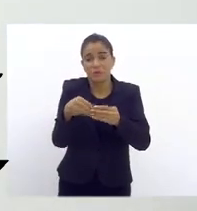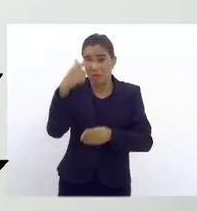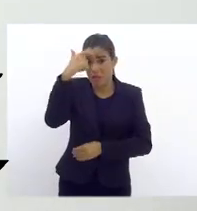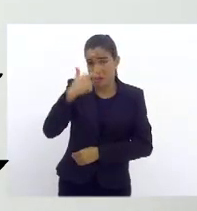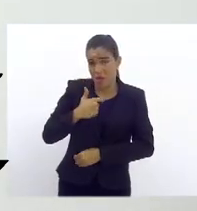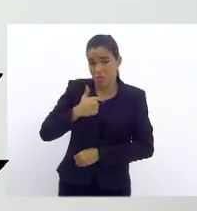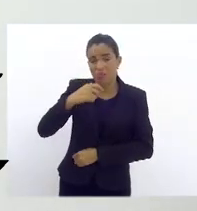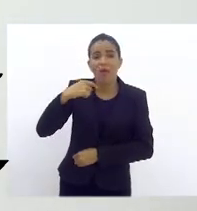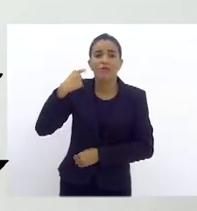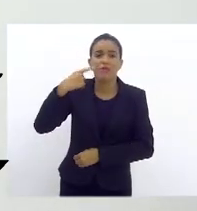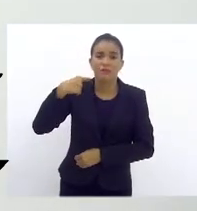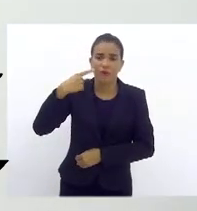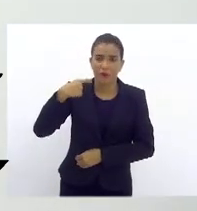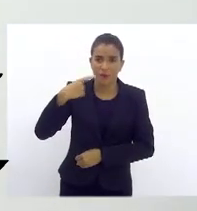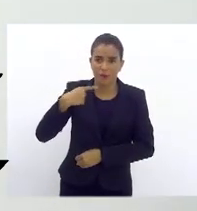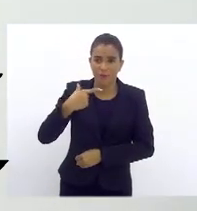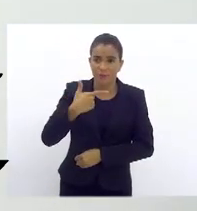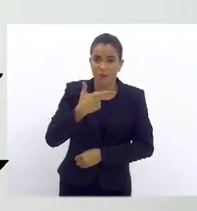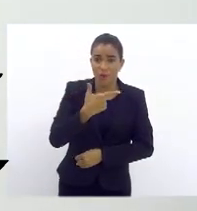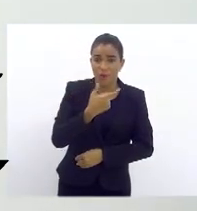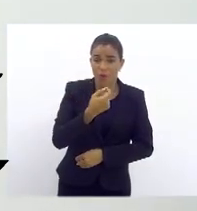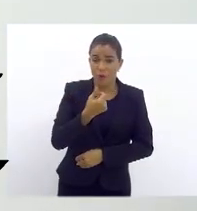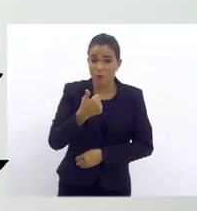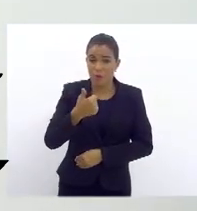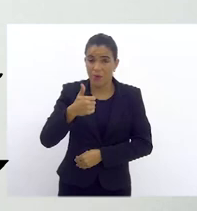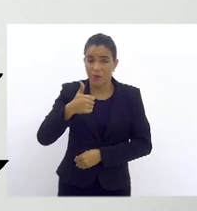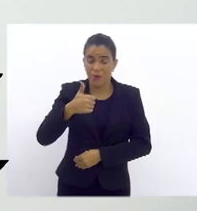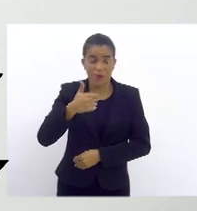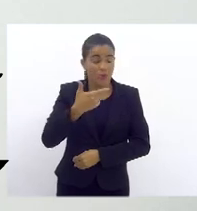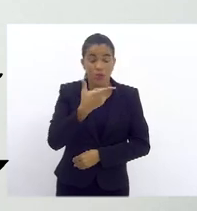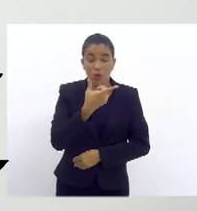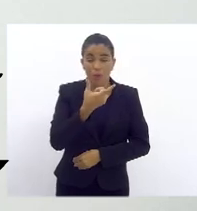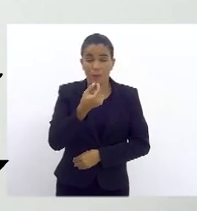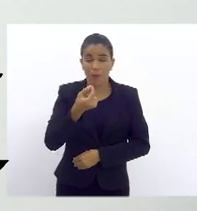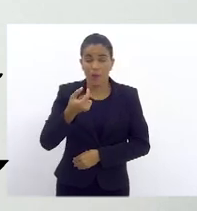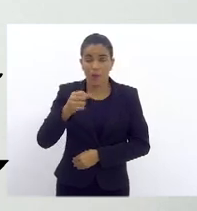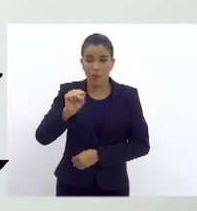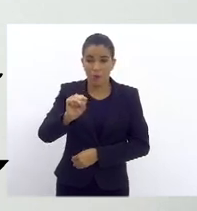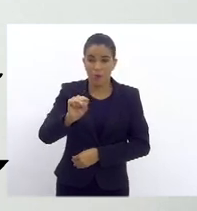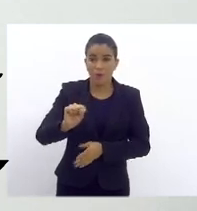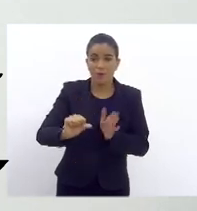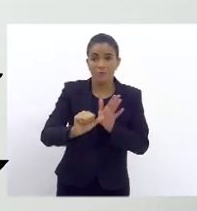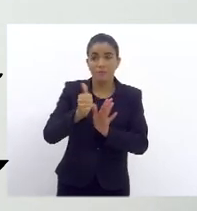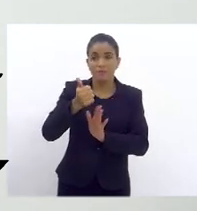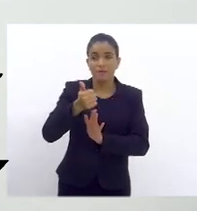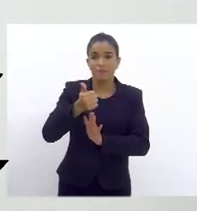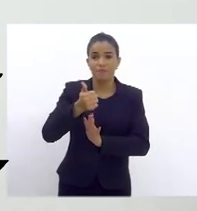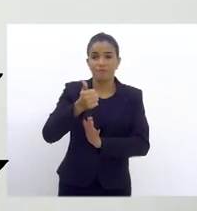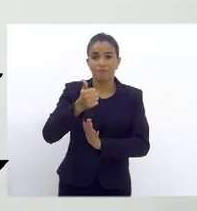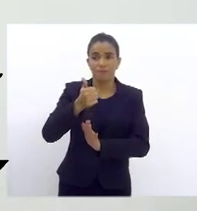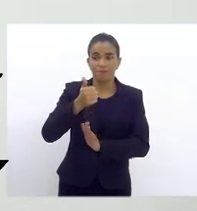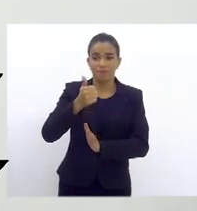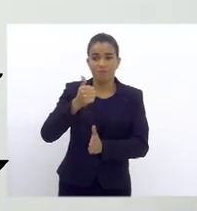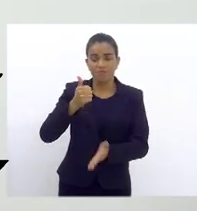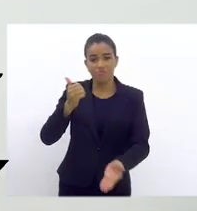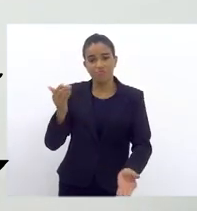advogado em 2008 eu tive minha primeira sentença